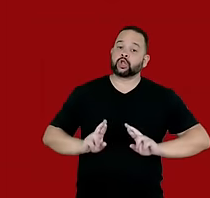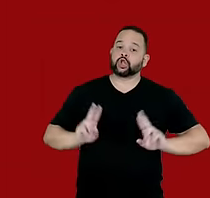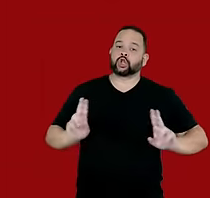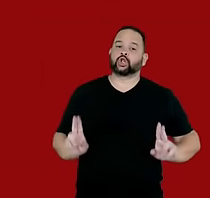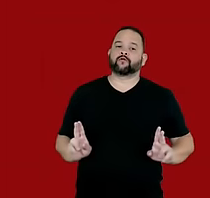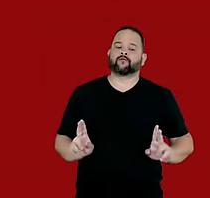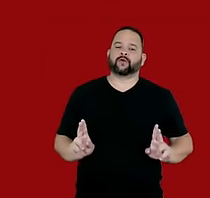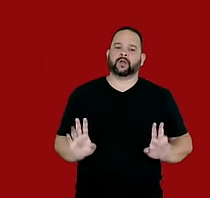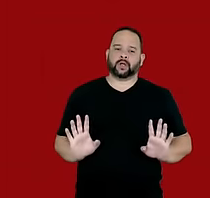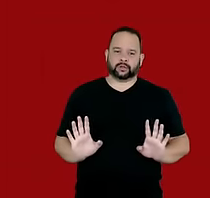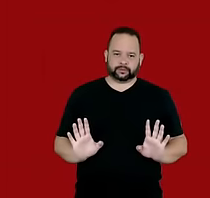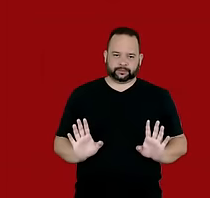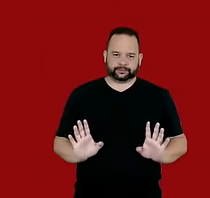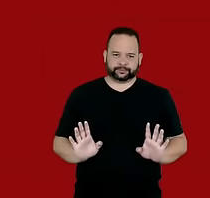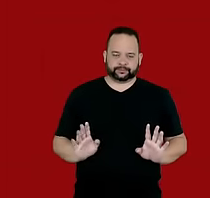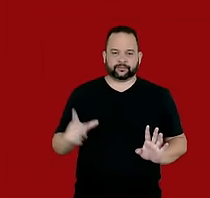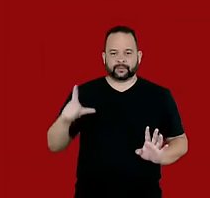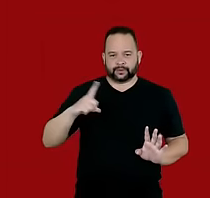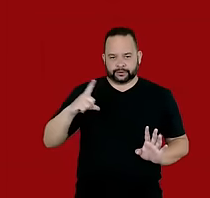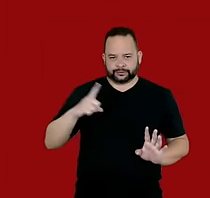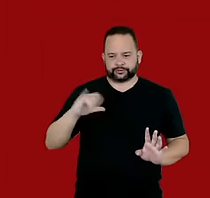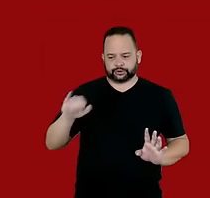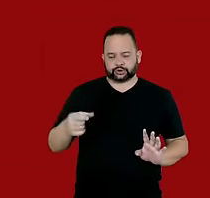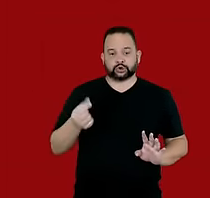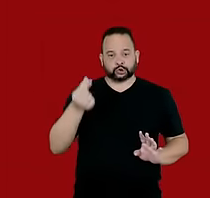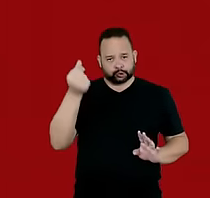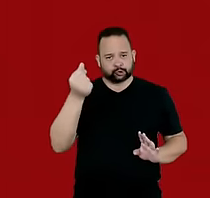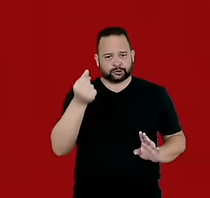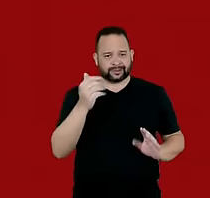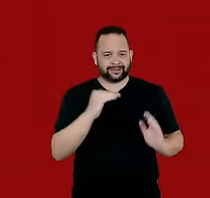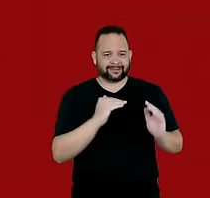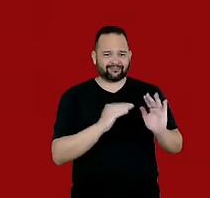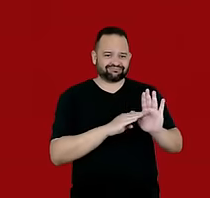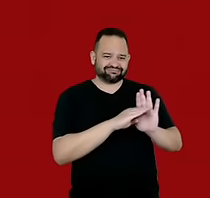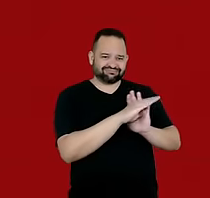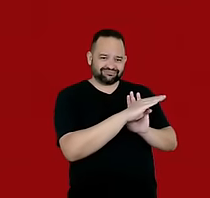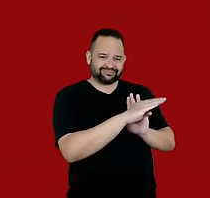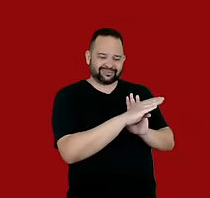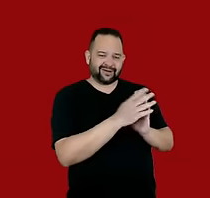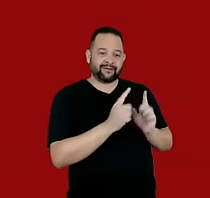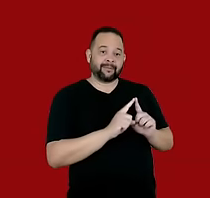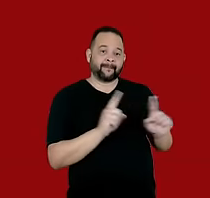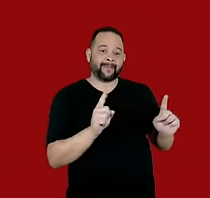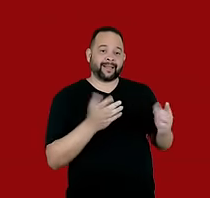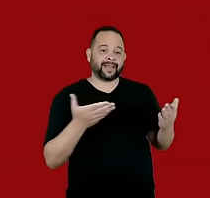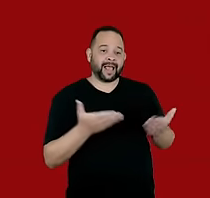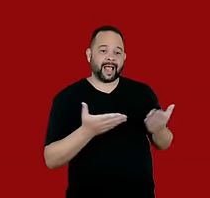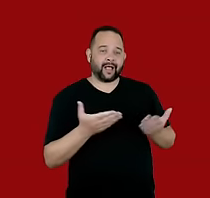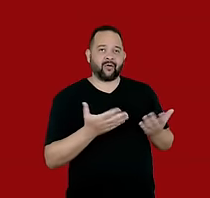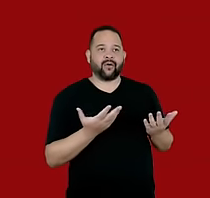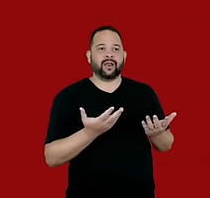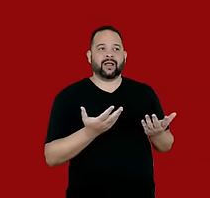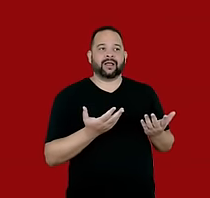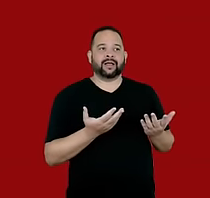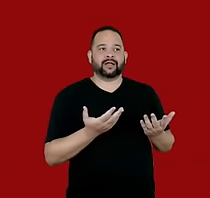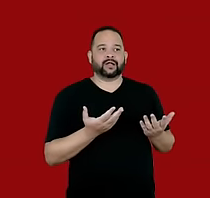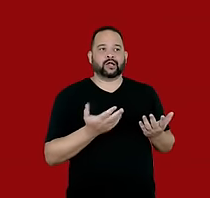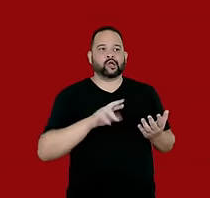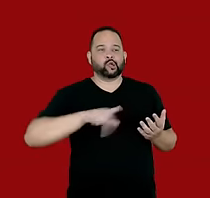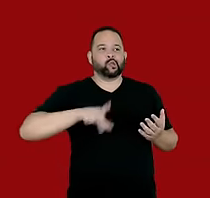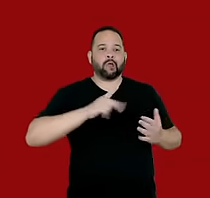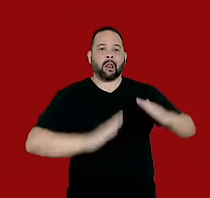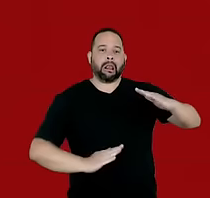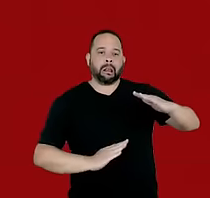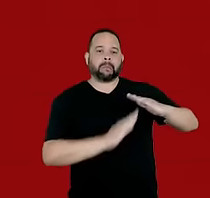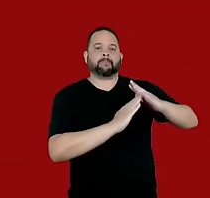de e eh de juros muito altos e mas agora a dúvida não é até onde vai subir os juros e a velocidade de aumento